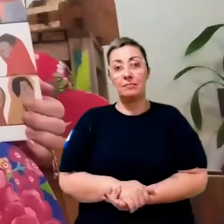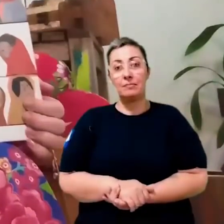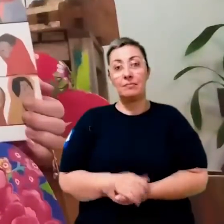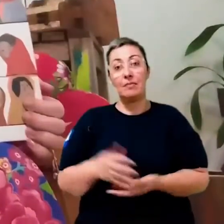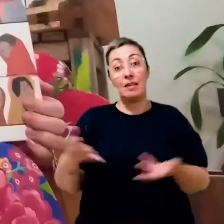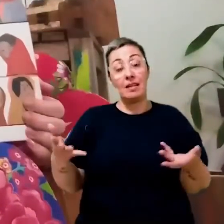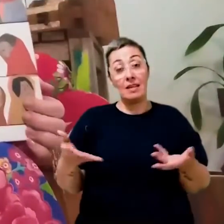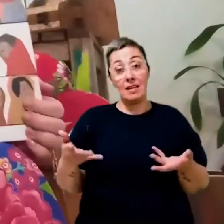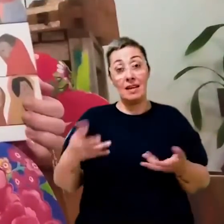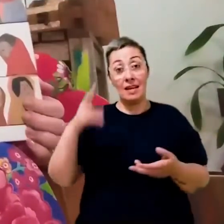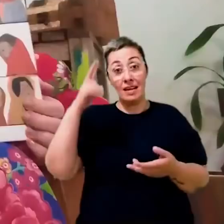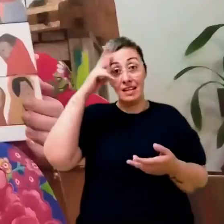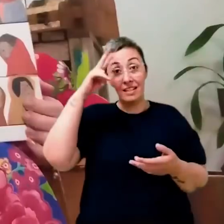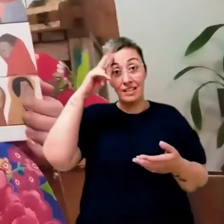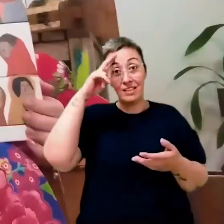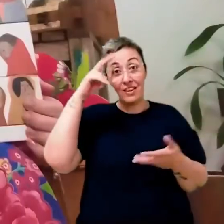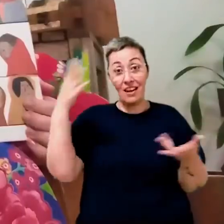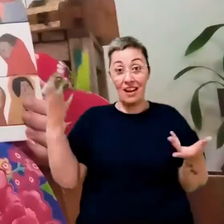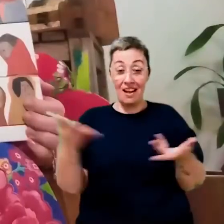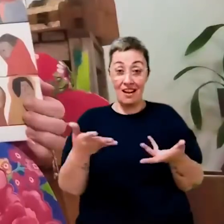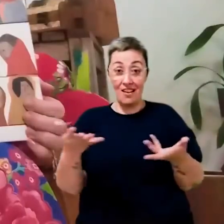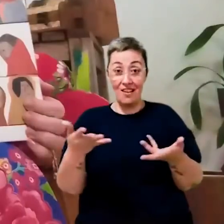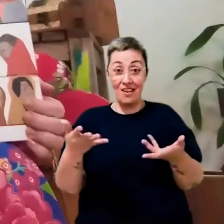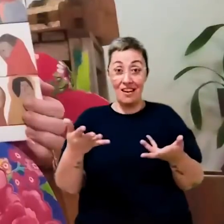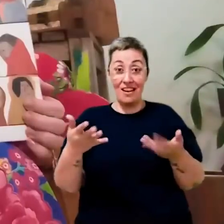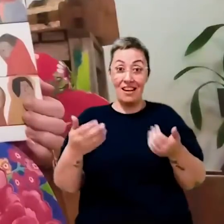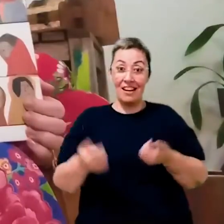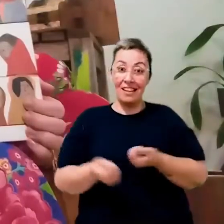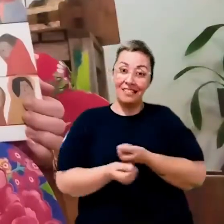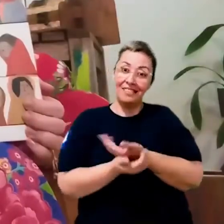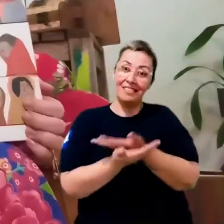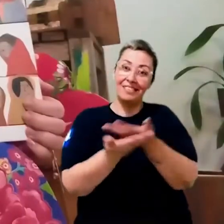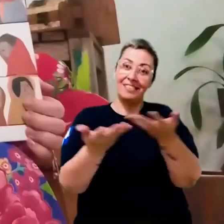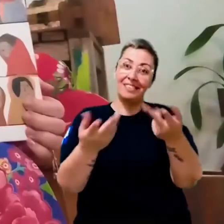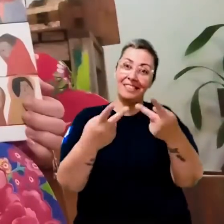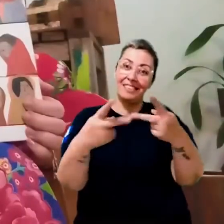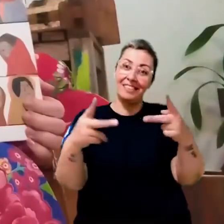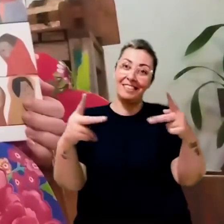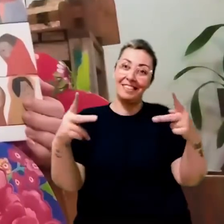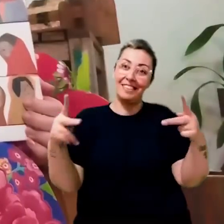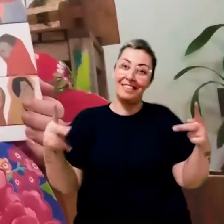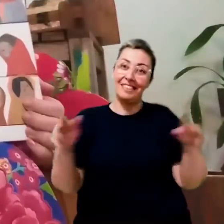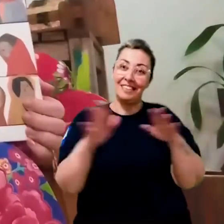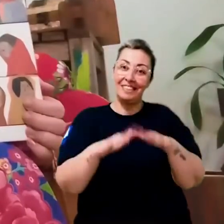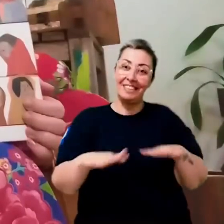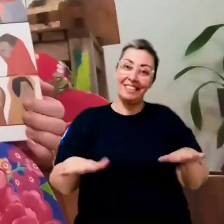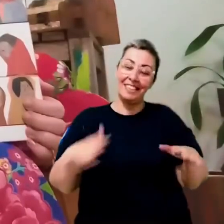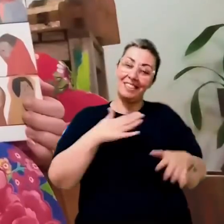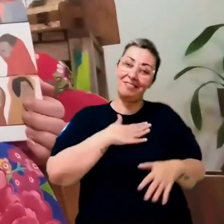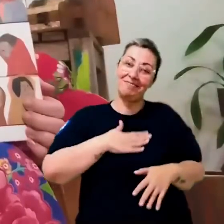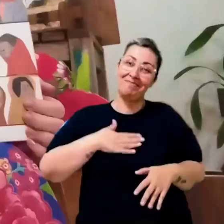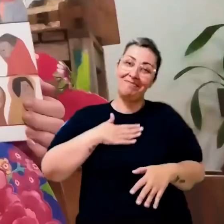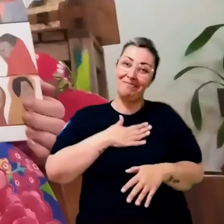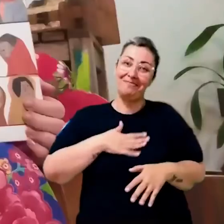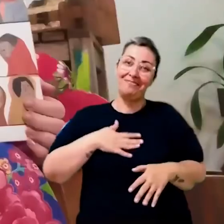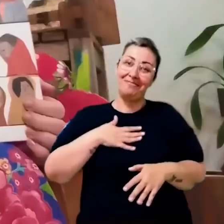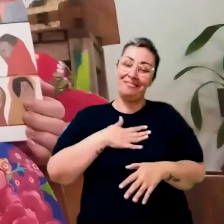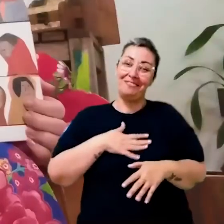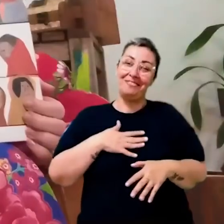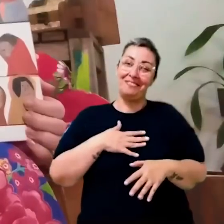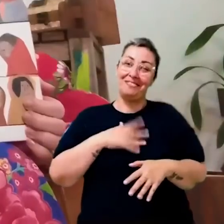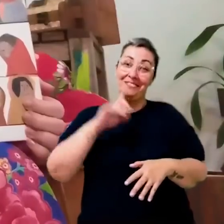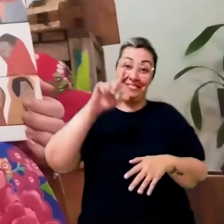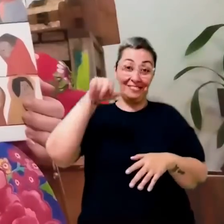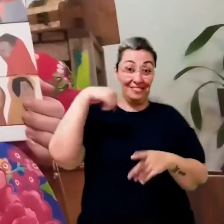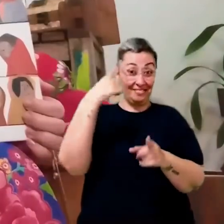Esta história agora é de todas vocês, crianças queridas. Até